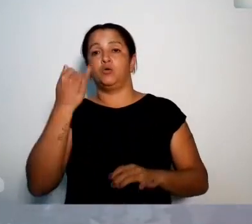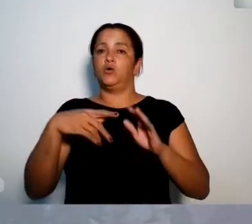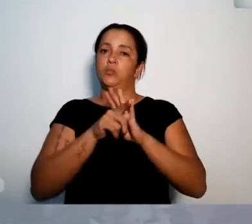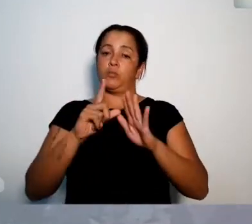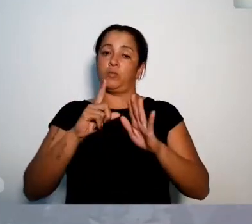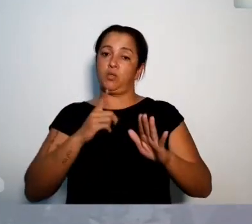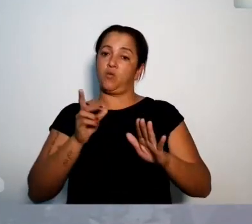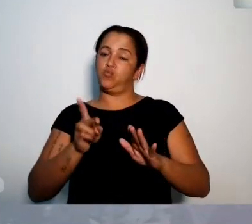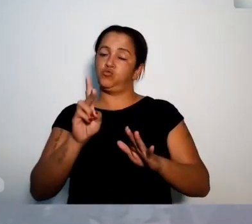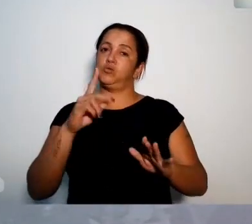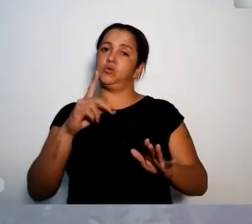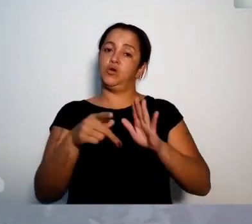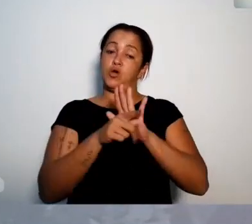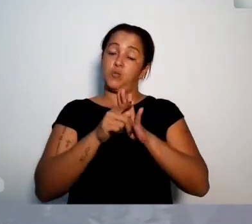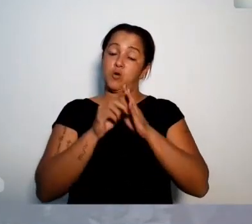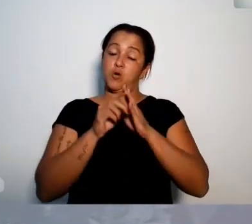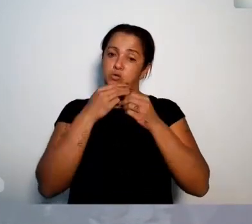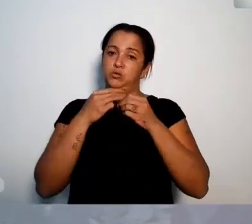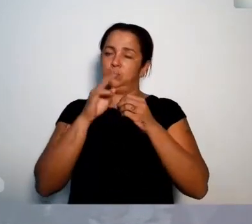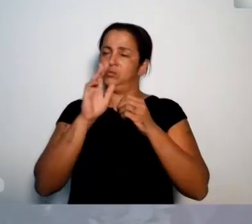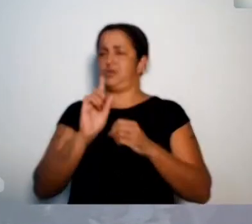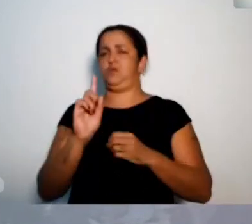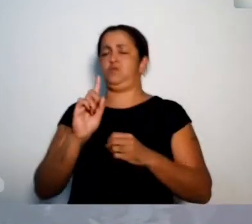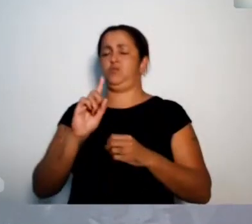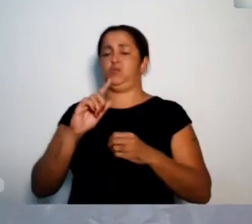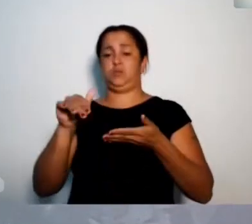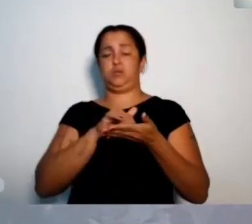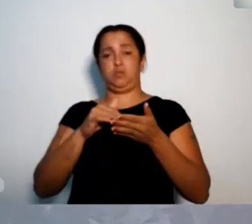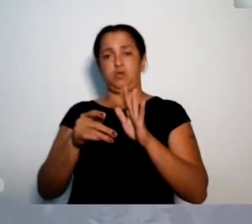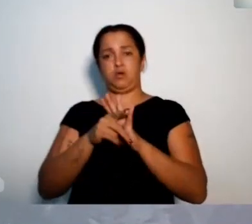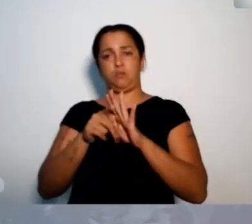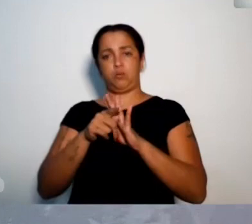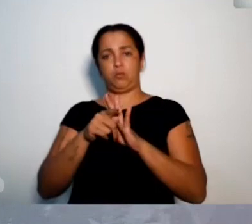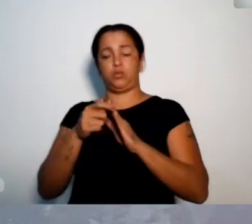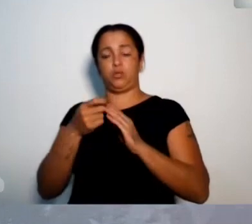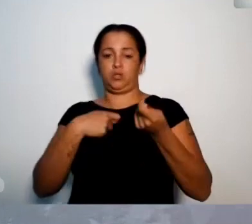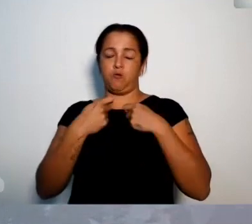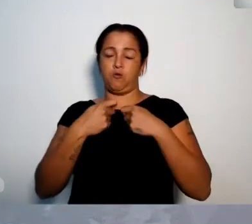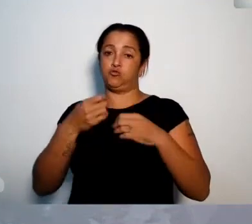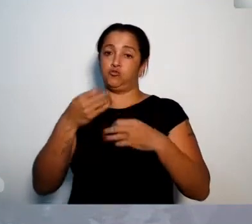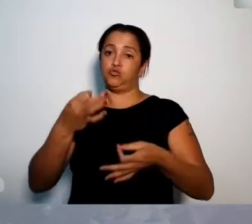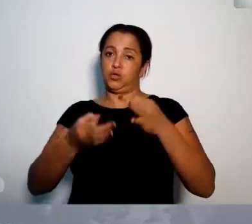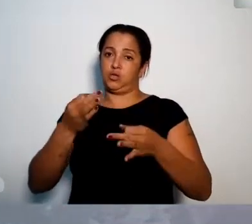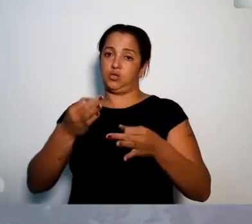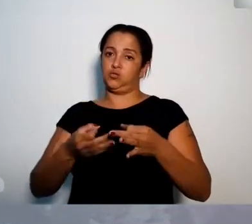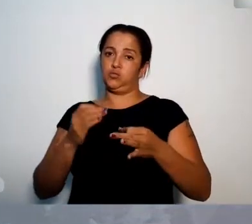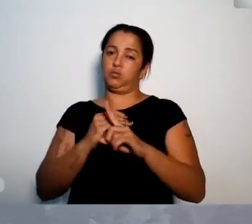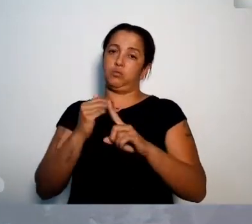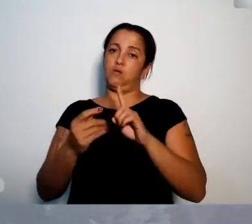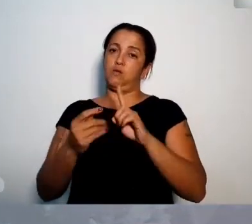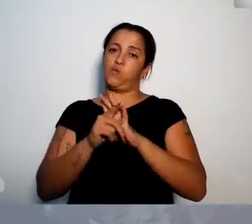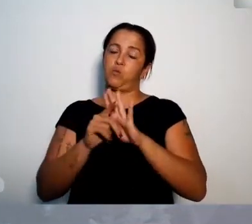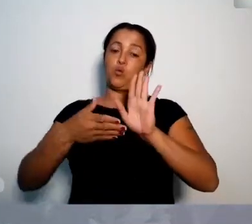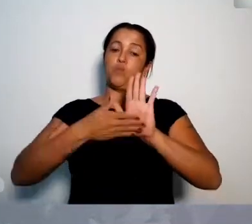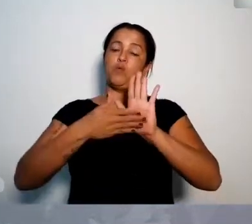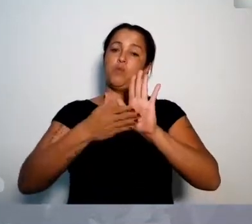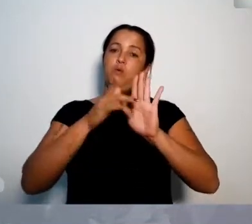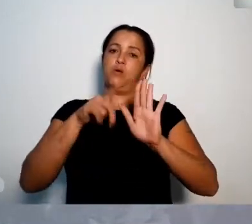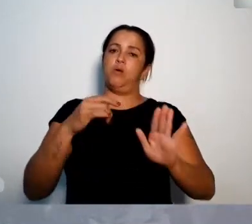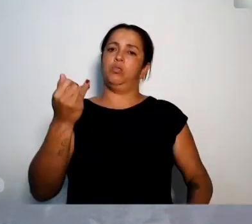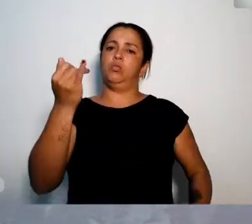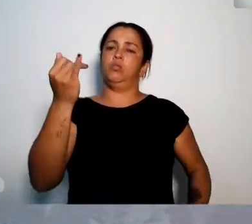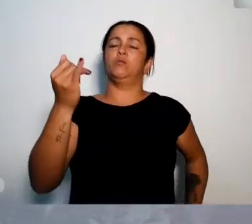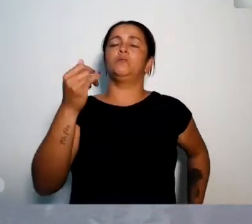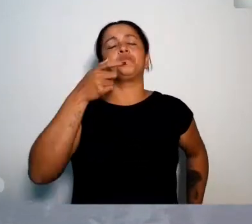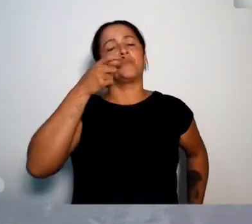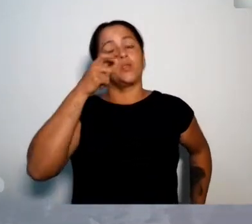Secretaria de Negócios Jurídicos hierarquicamente superior à Procuradoria. Não é isso que proponho, não é isso que entendo que seria importante para Botucatu, mas sim